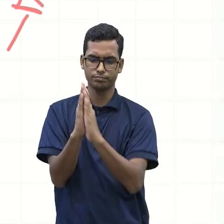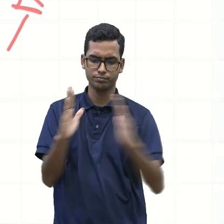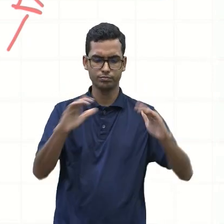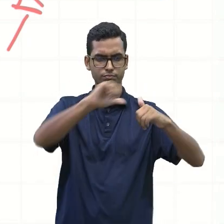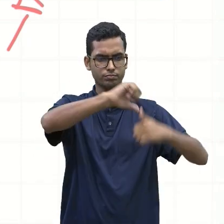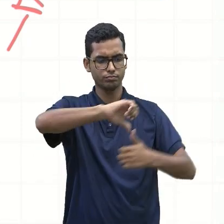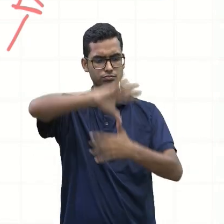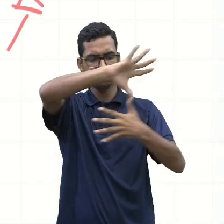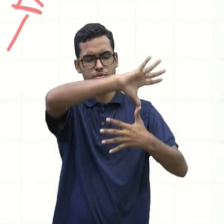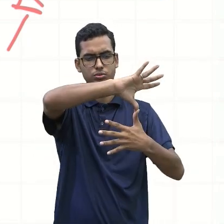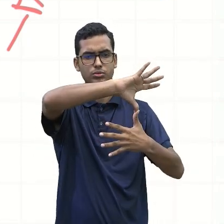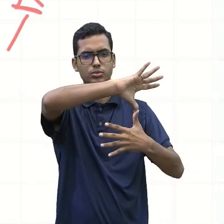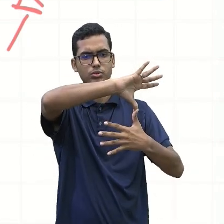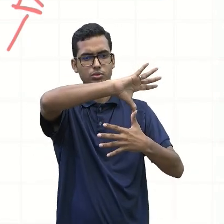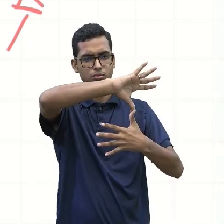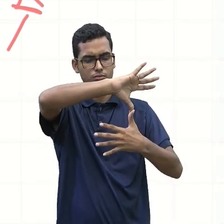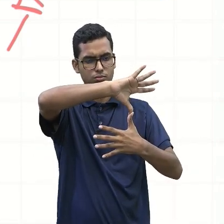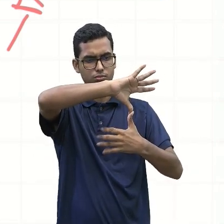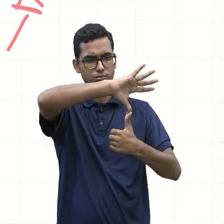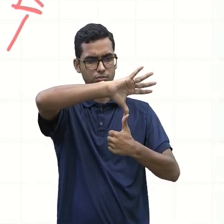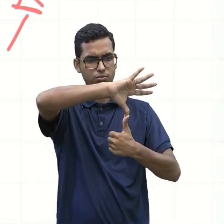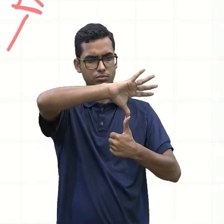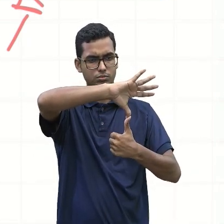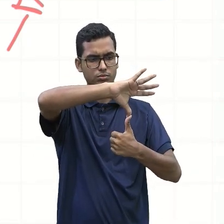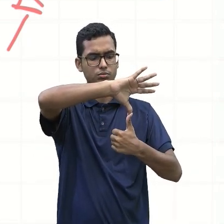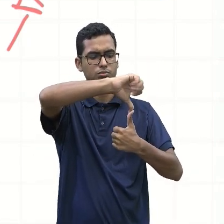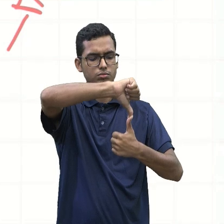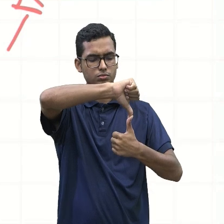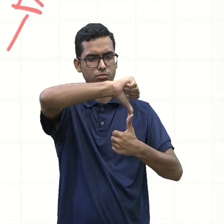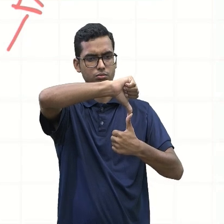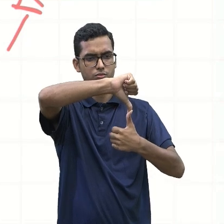América Central, um pouquinho da América do Sul